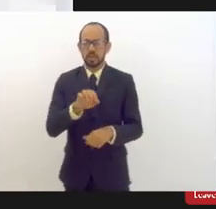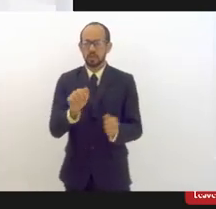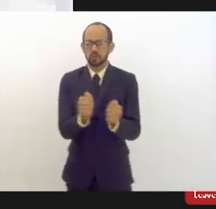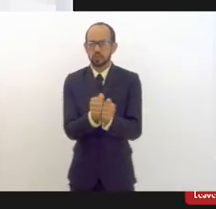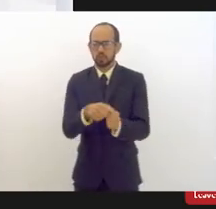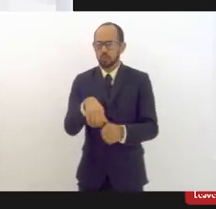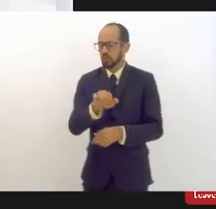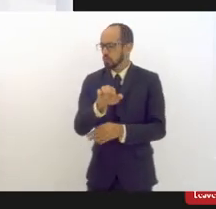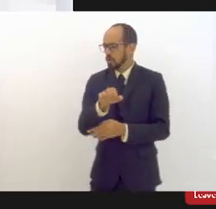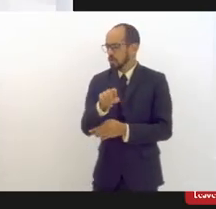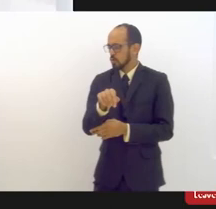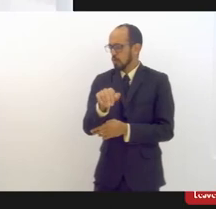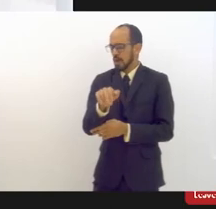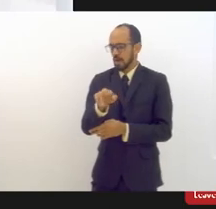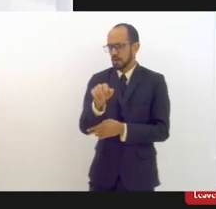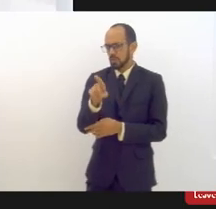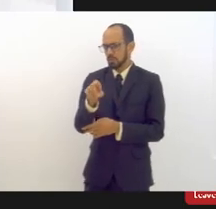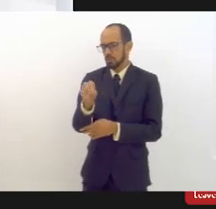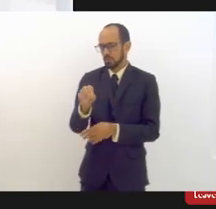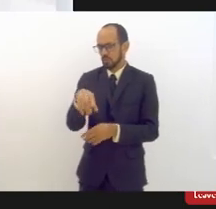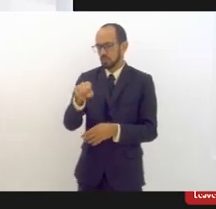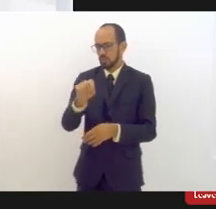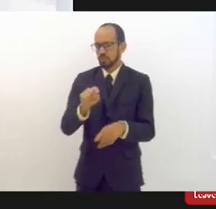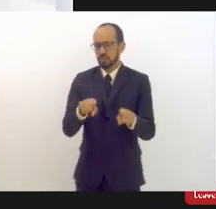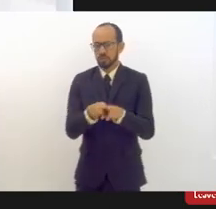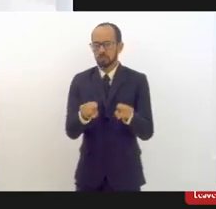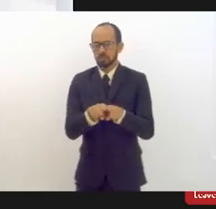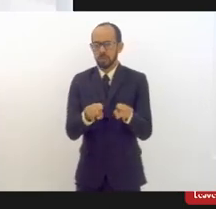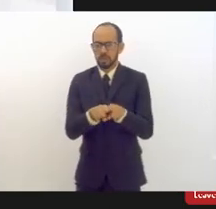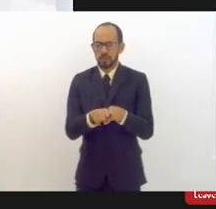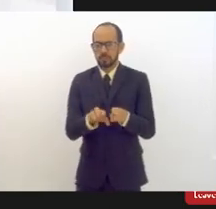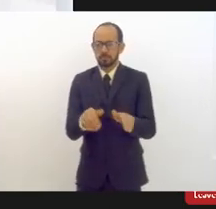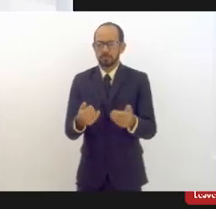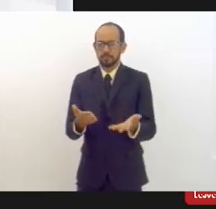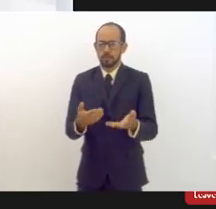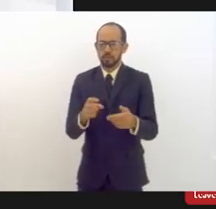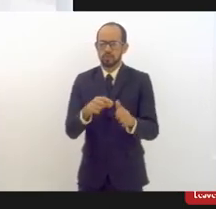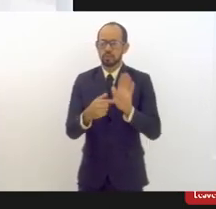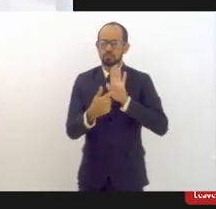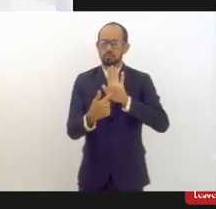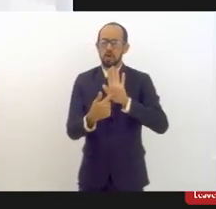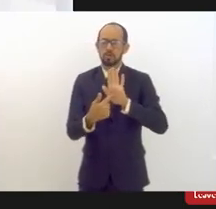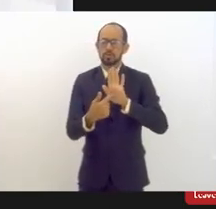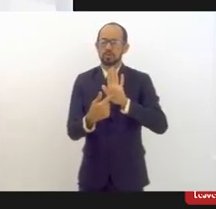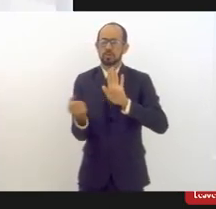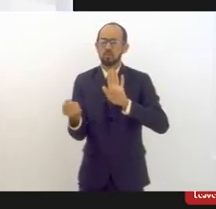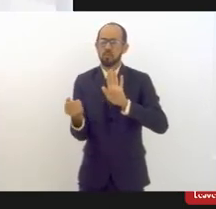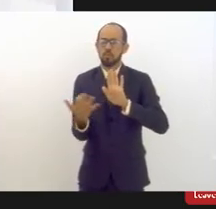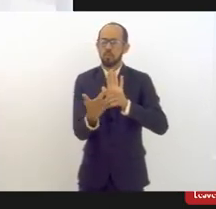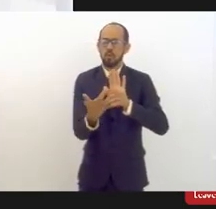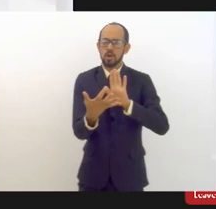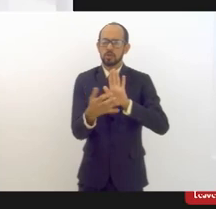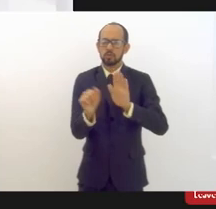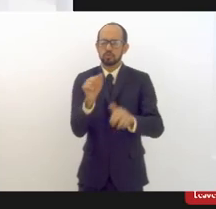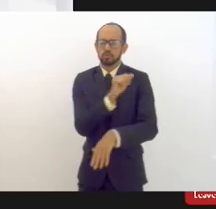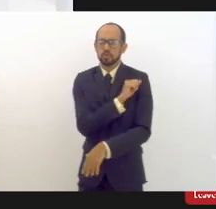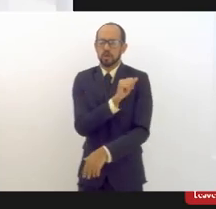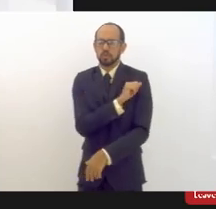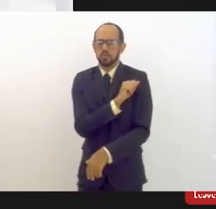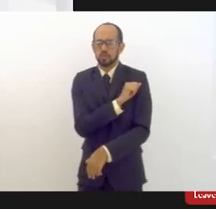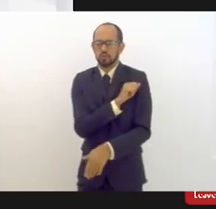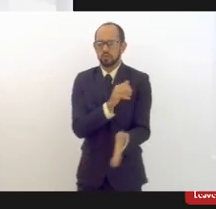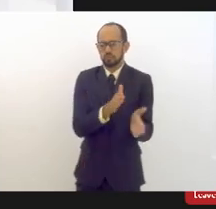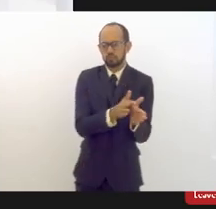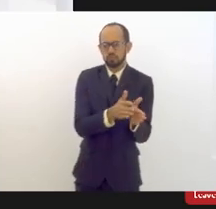Escolar de Estatísticas Educacionais do meu lado também, e a gente mostra o quantitativo de alunos ao longo